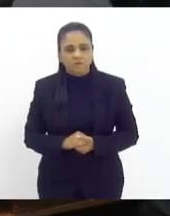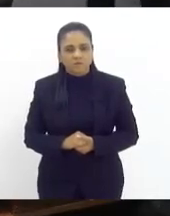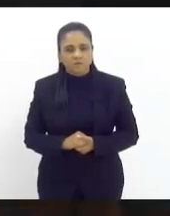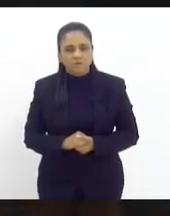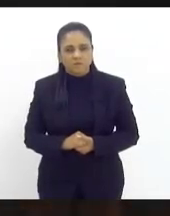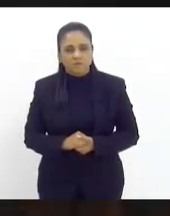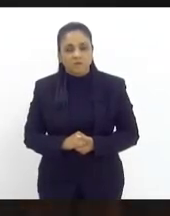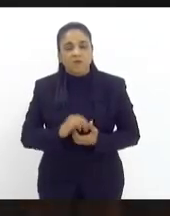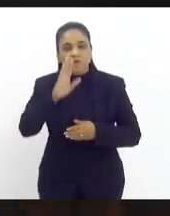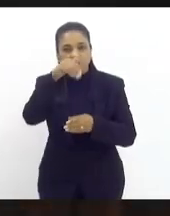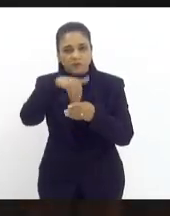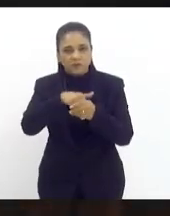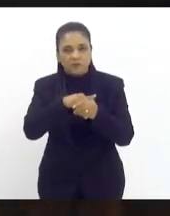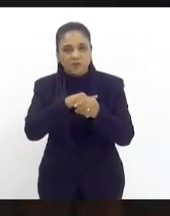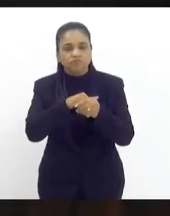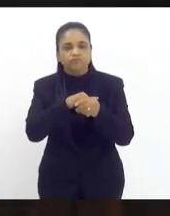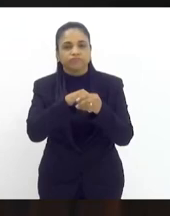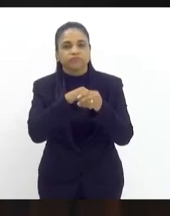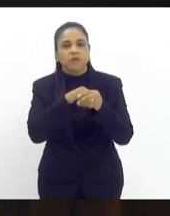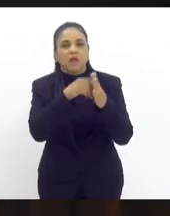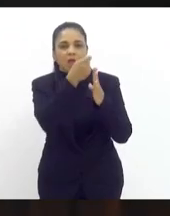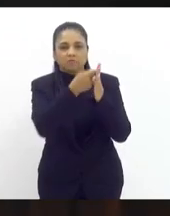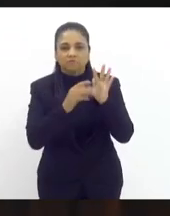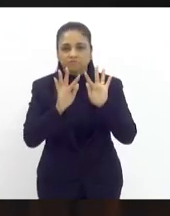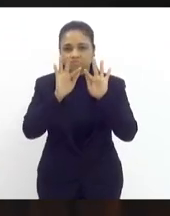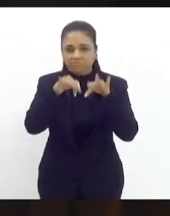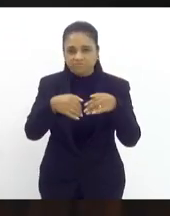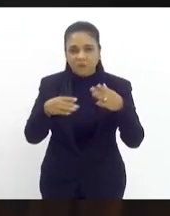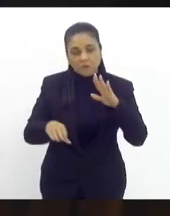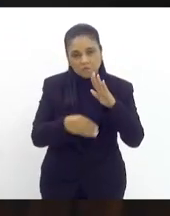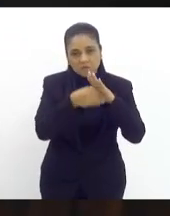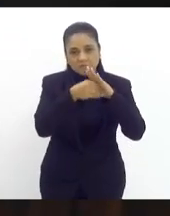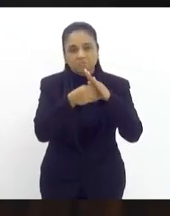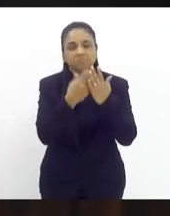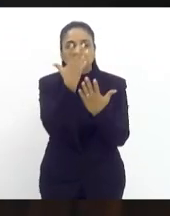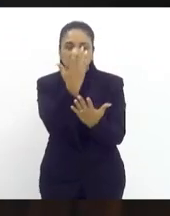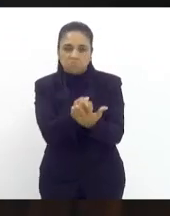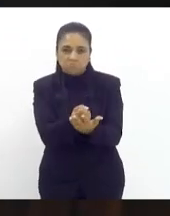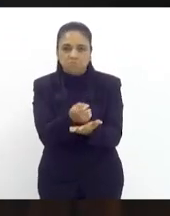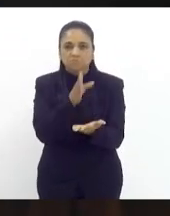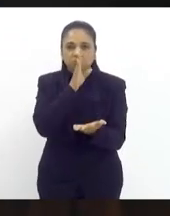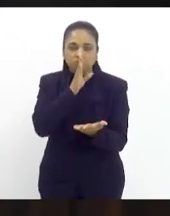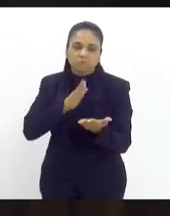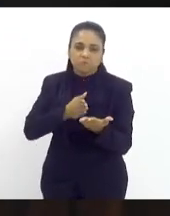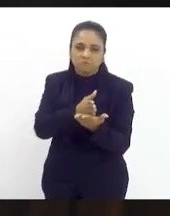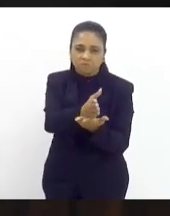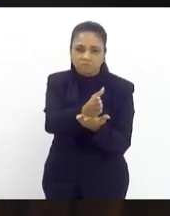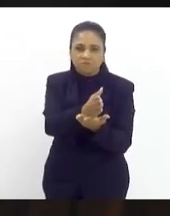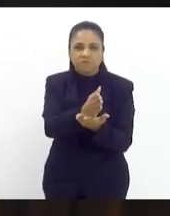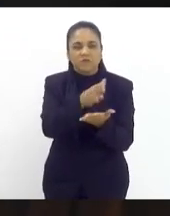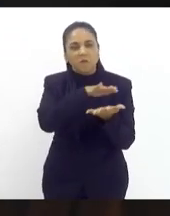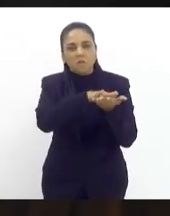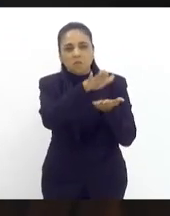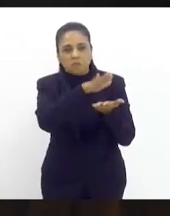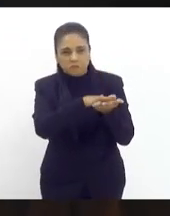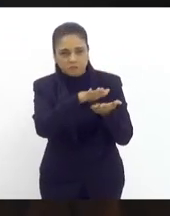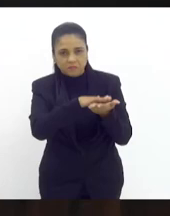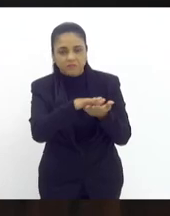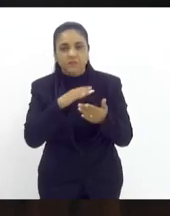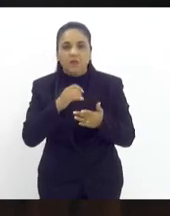em votação redação final assim emendada senhores que a própria Manias Como estão aprovado vai a publicação